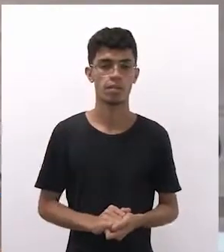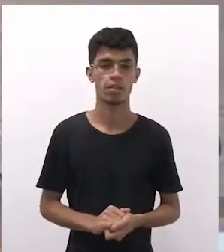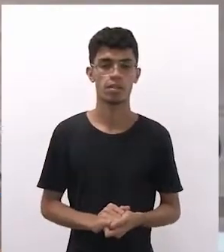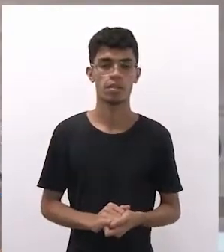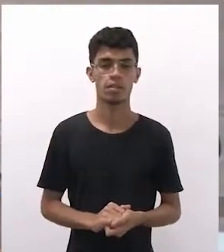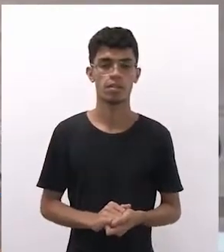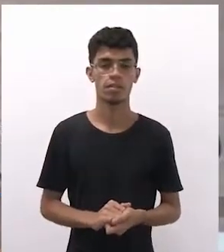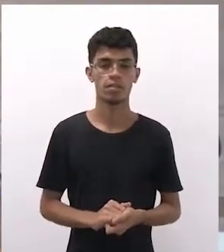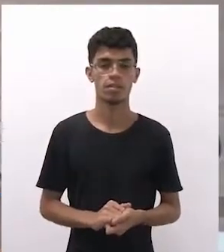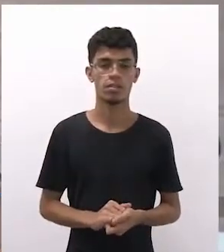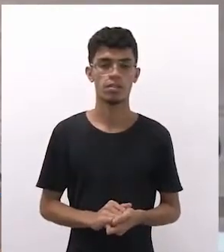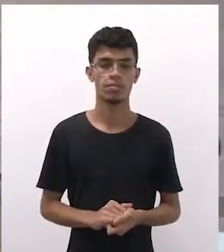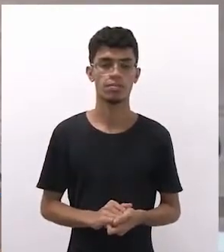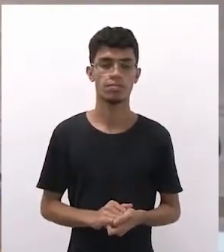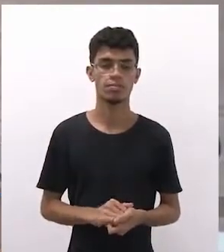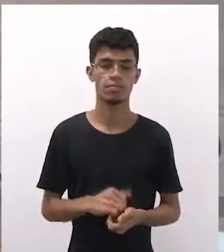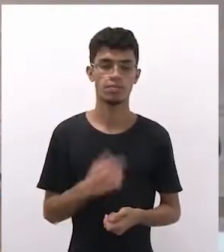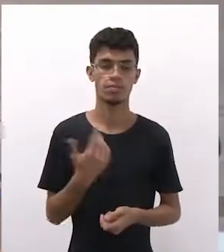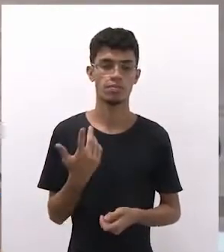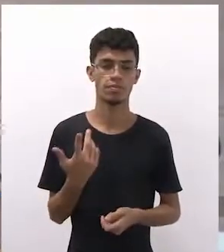que é uma